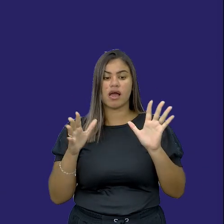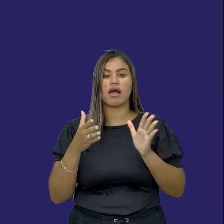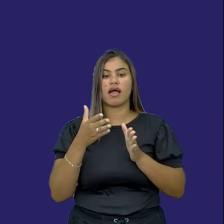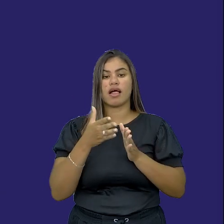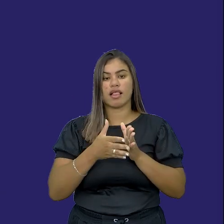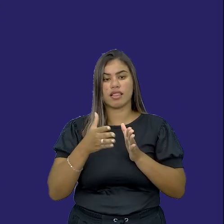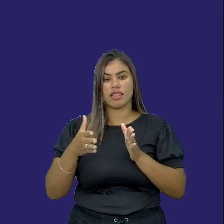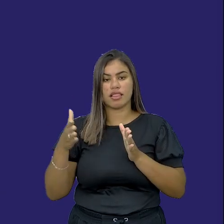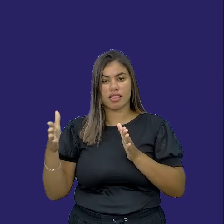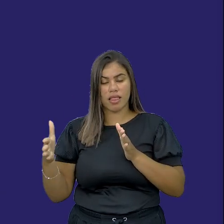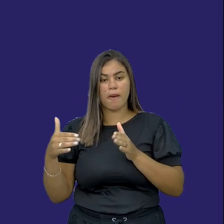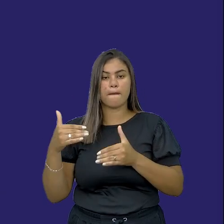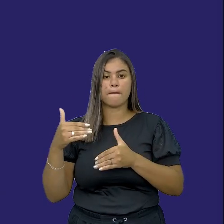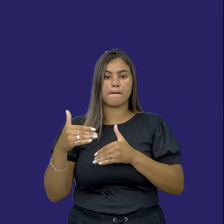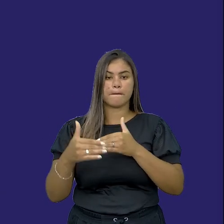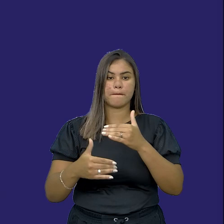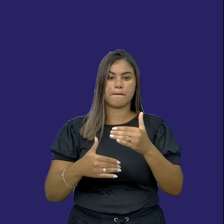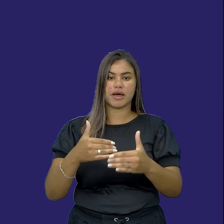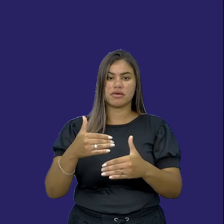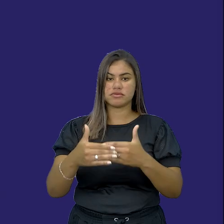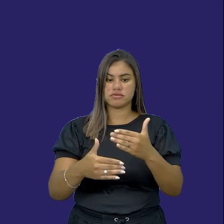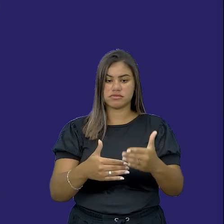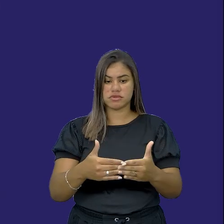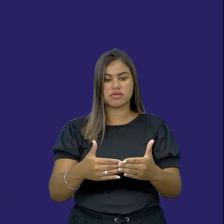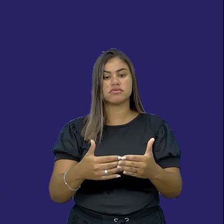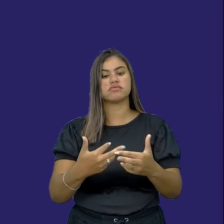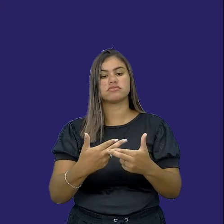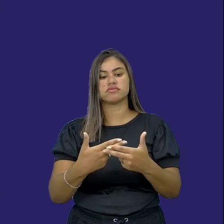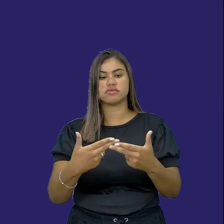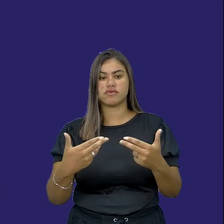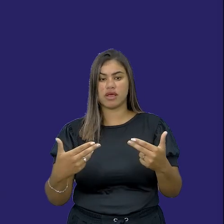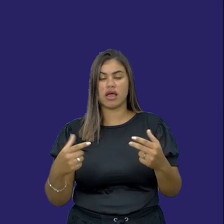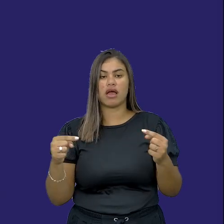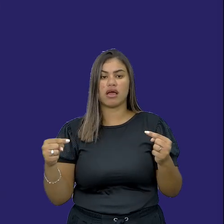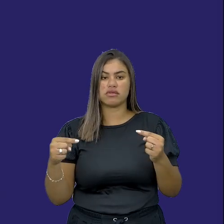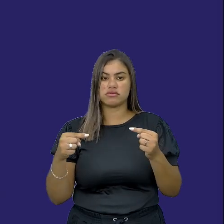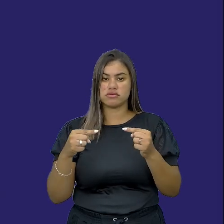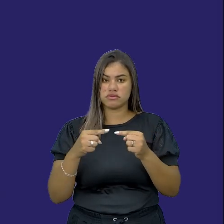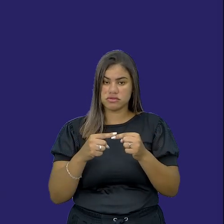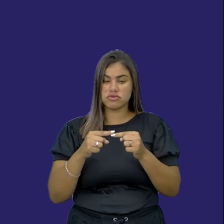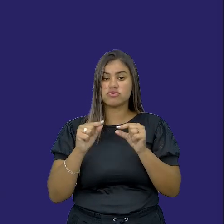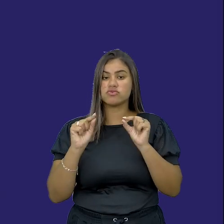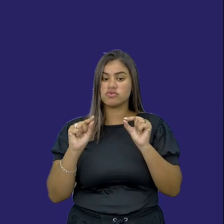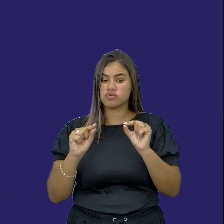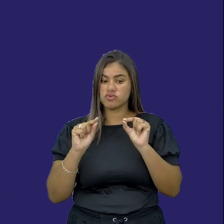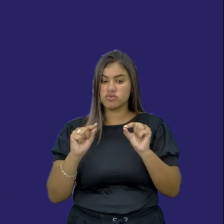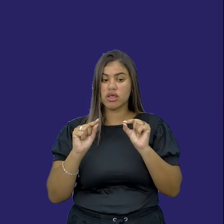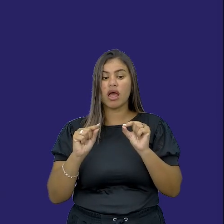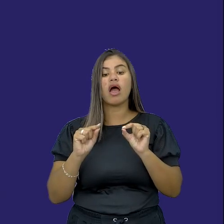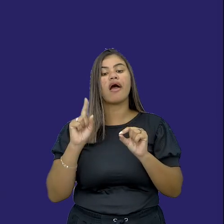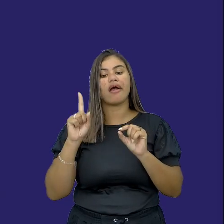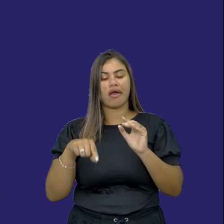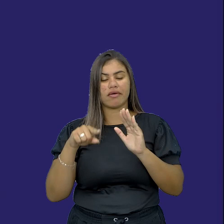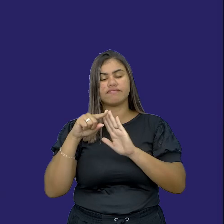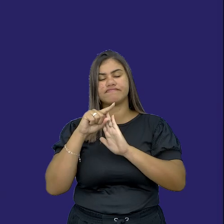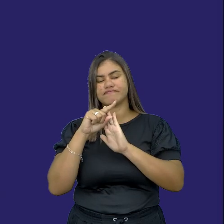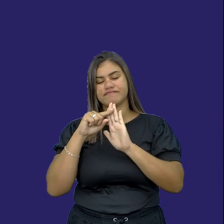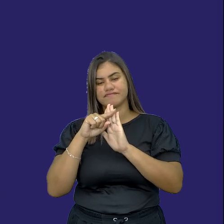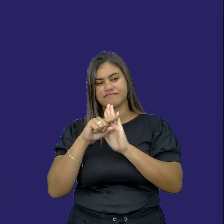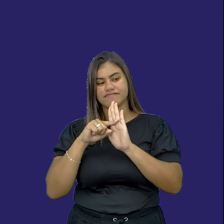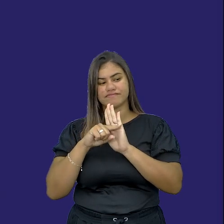etapas, processos, pressupostos daquilo que nós entendemos como sendo uma